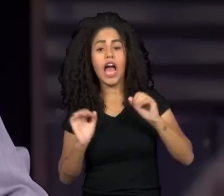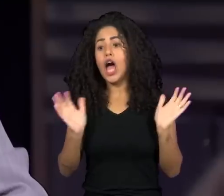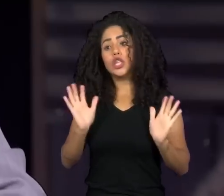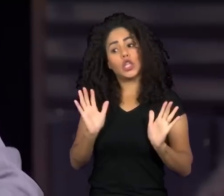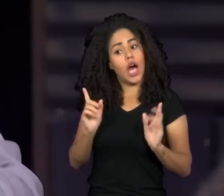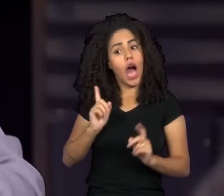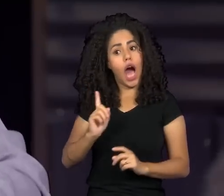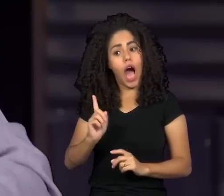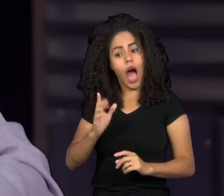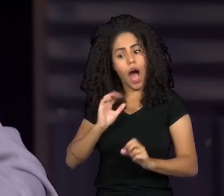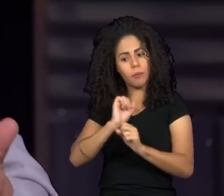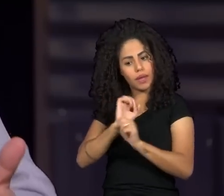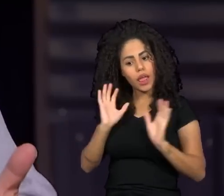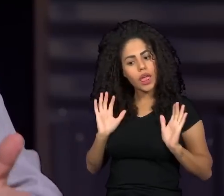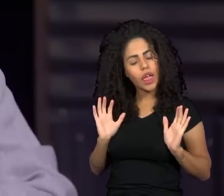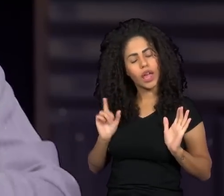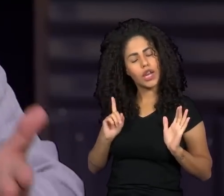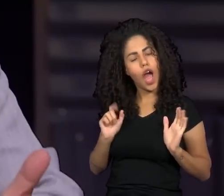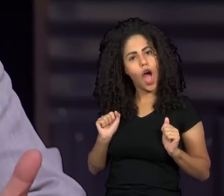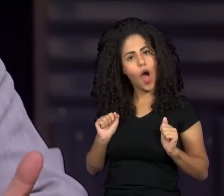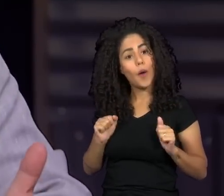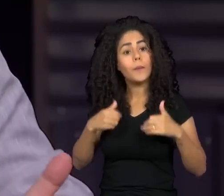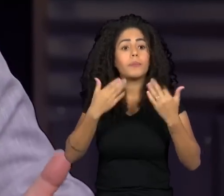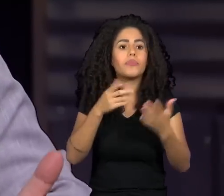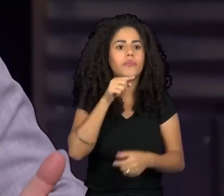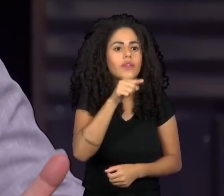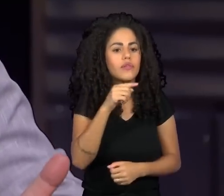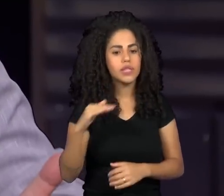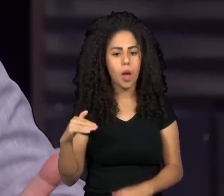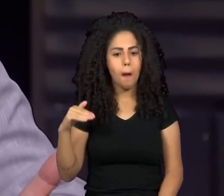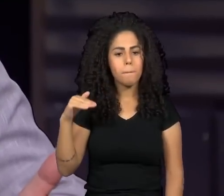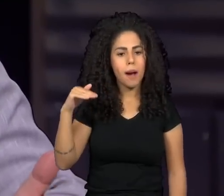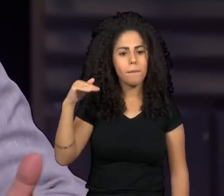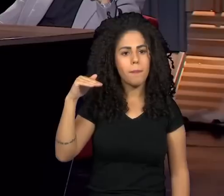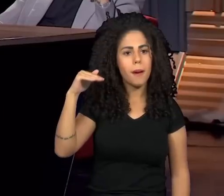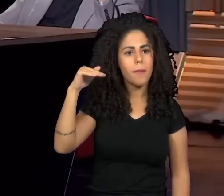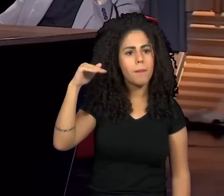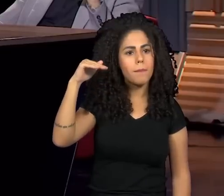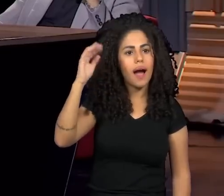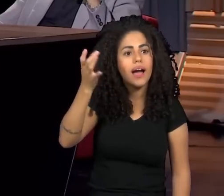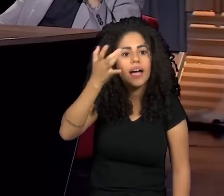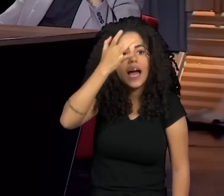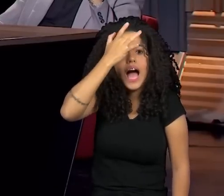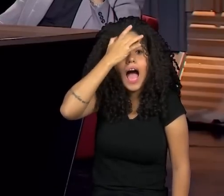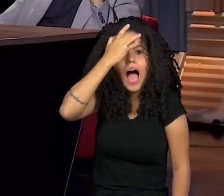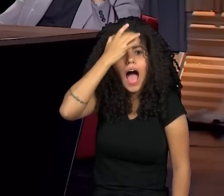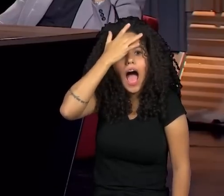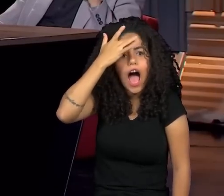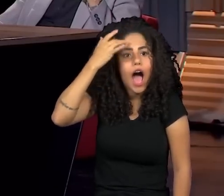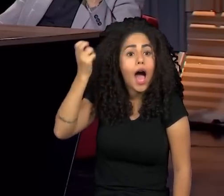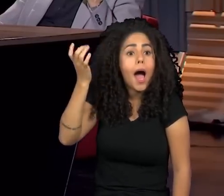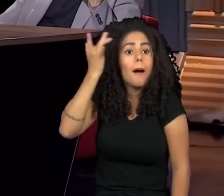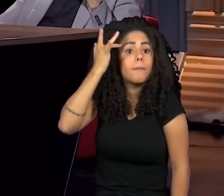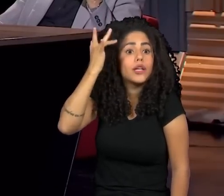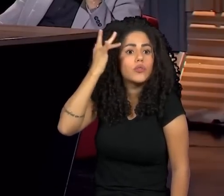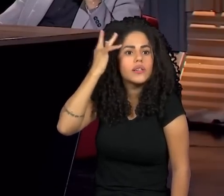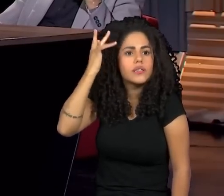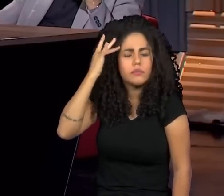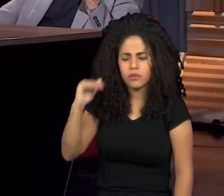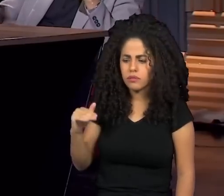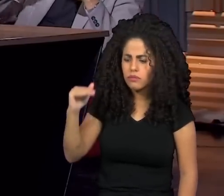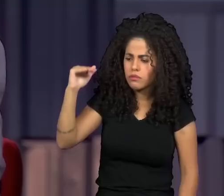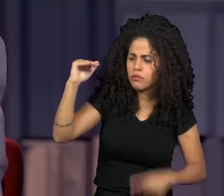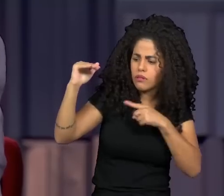está brincando por quê? Porque você cresceu durante a pandemia, não foi isso? Também, eu tive três... Um crescimento. Eu tive três crescimentos nesse